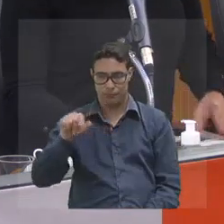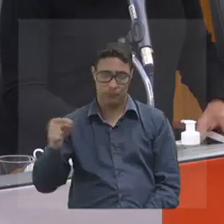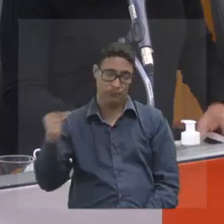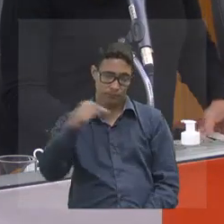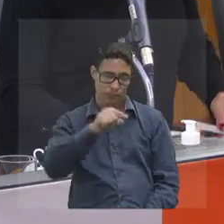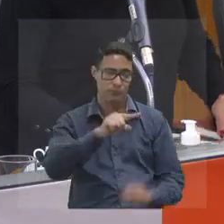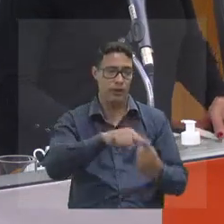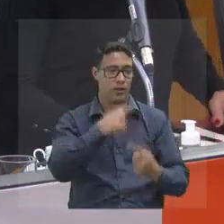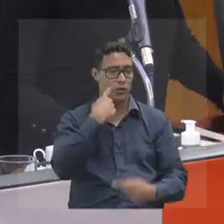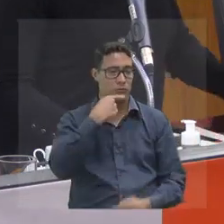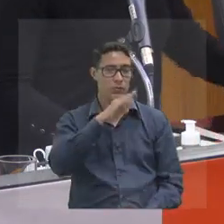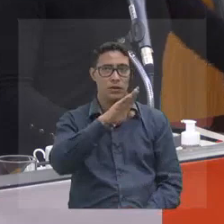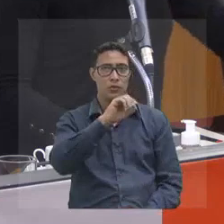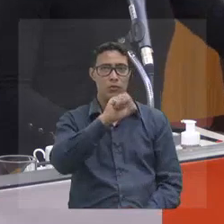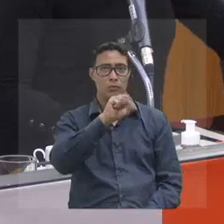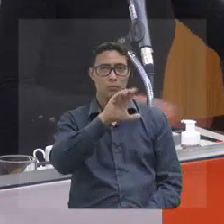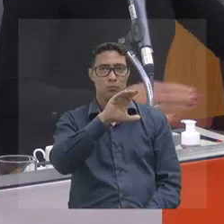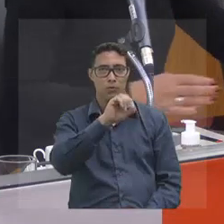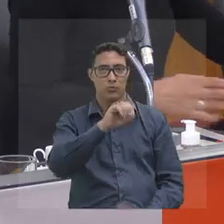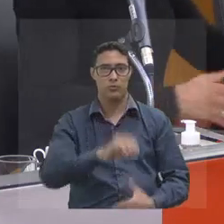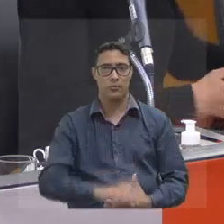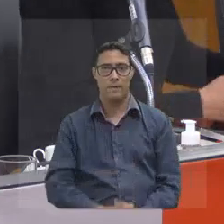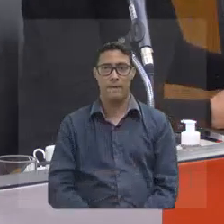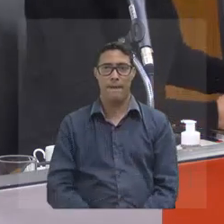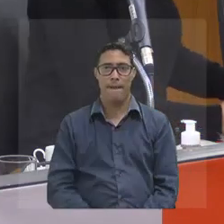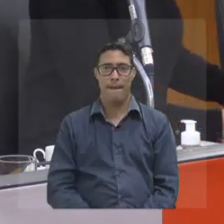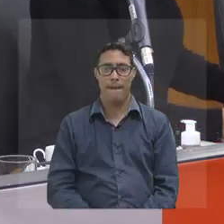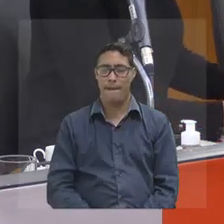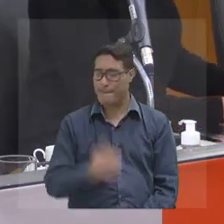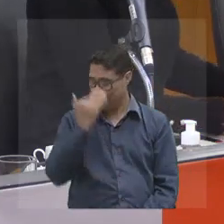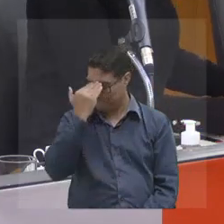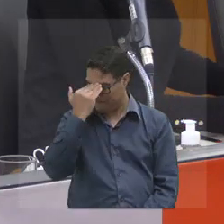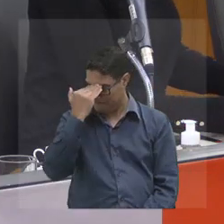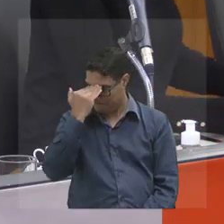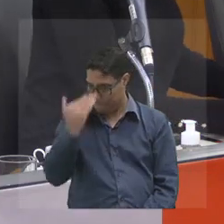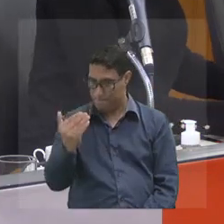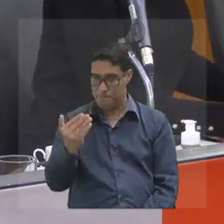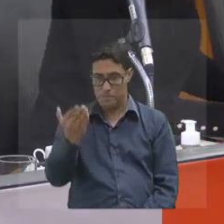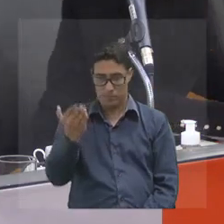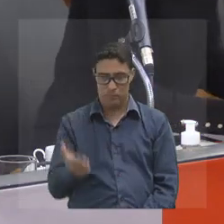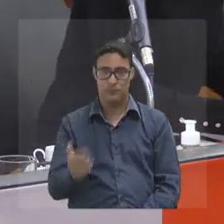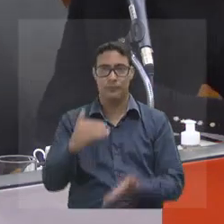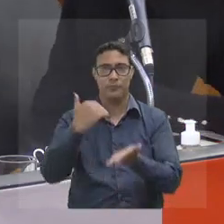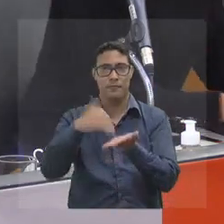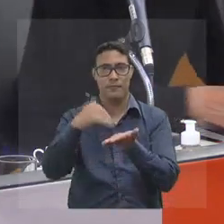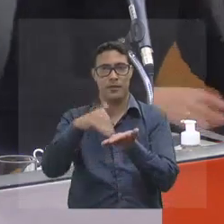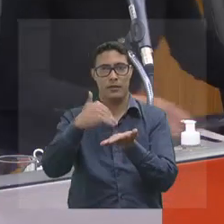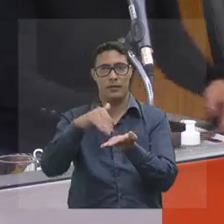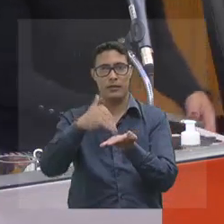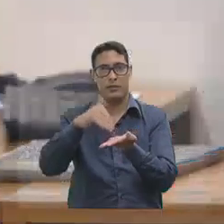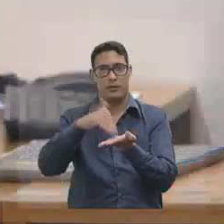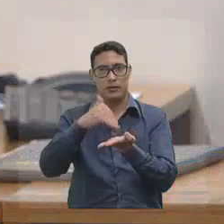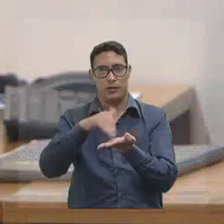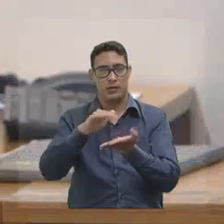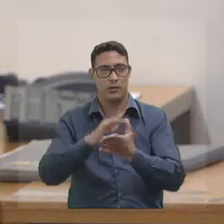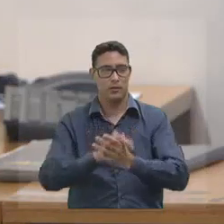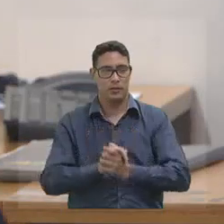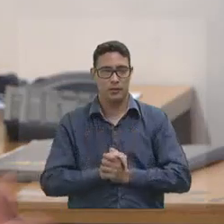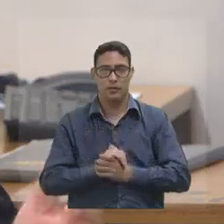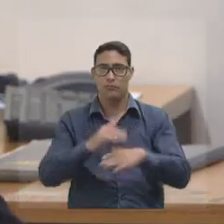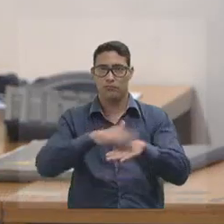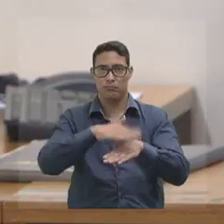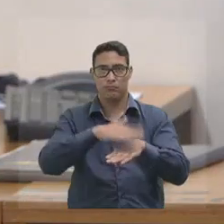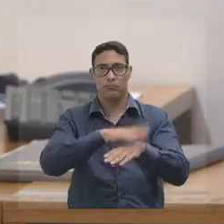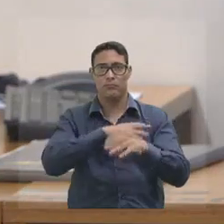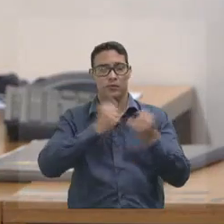Bosco eu agradeço secretária pela pelas explicações